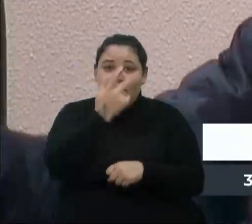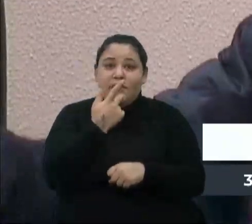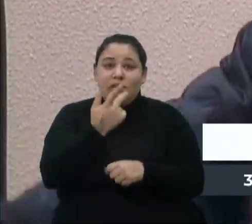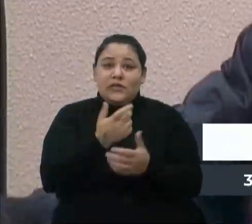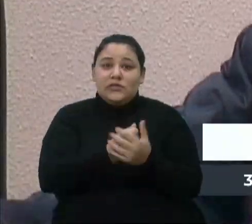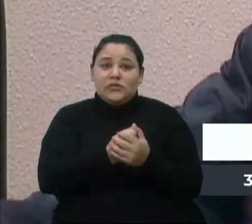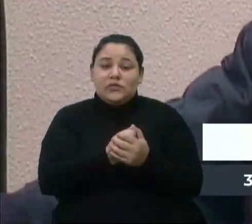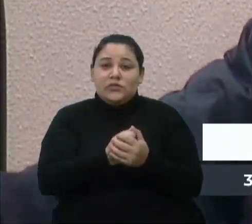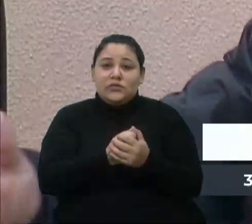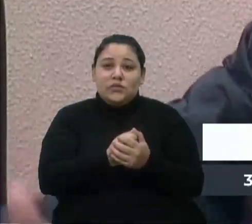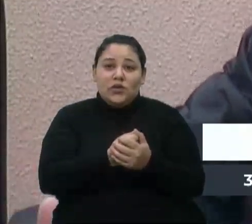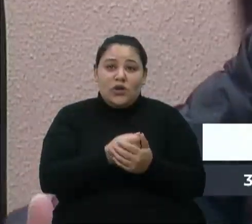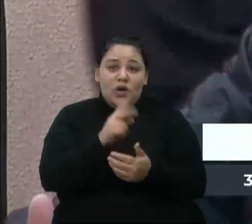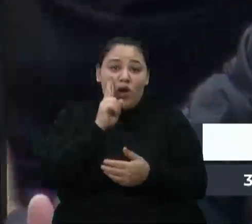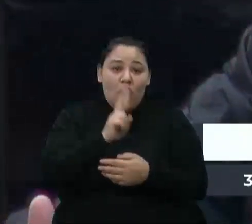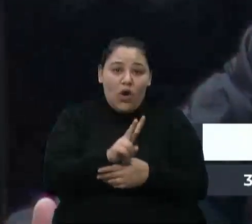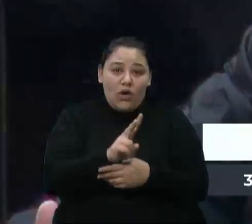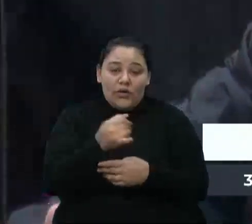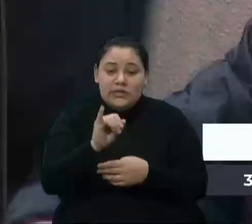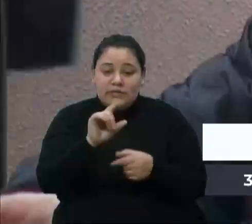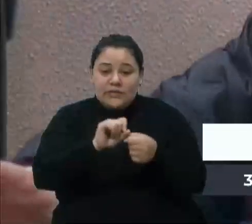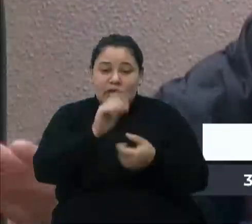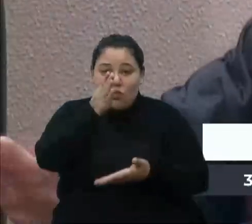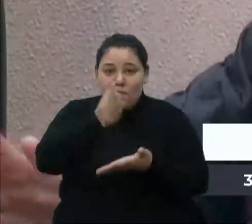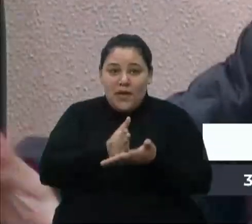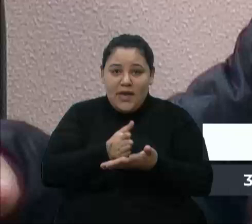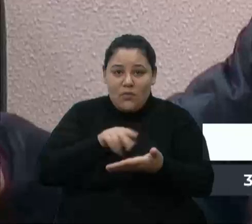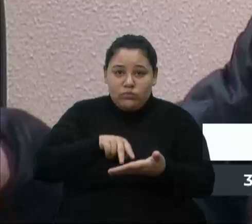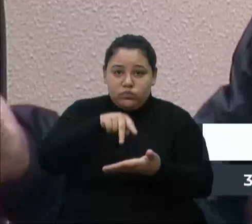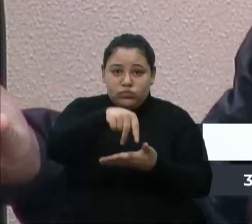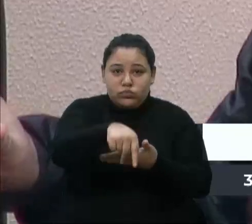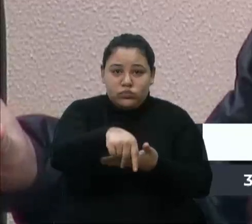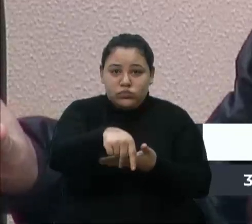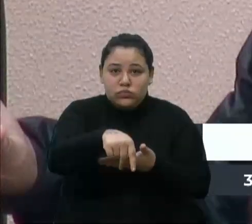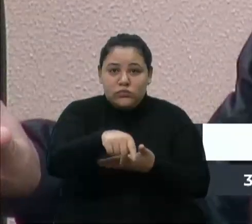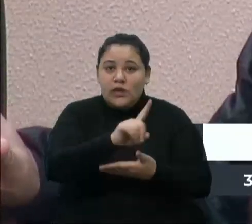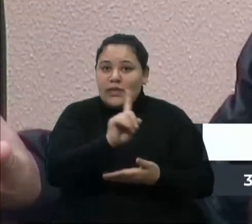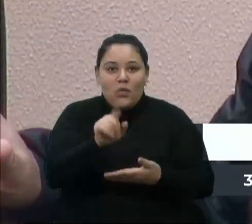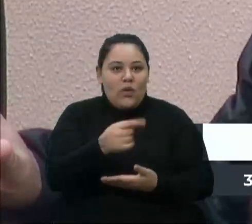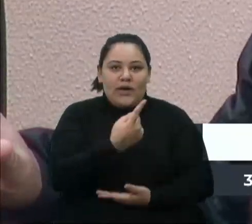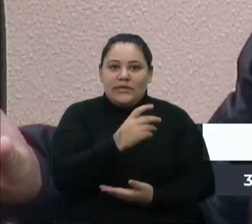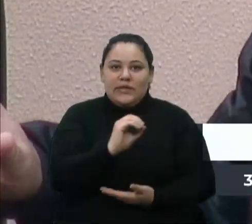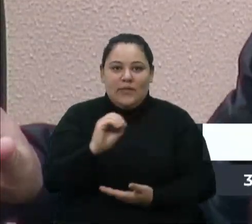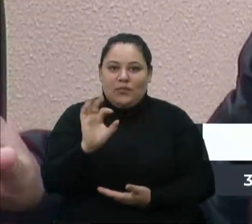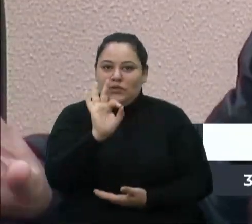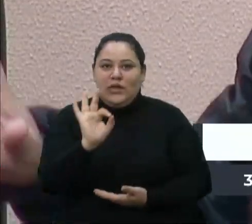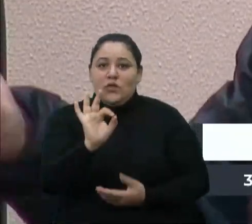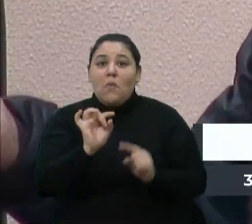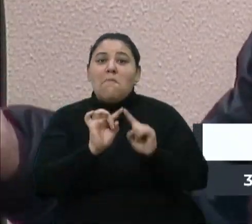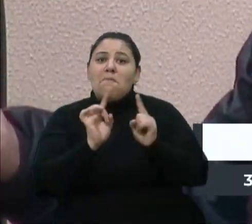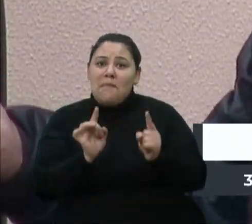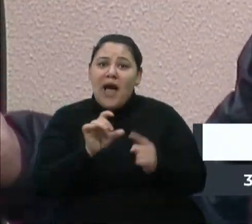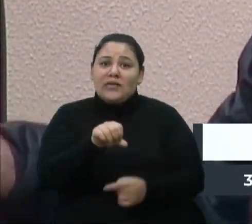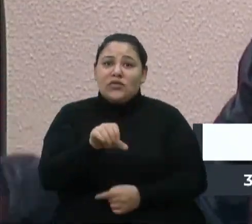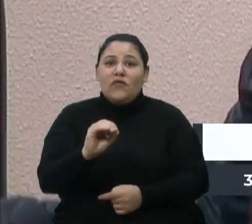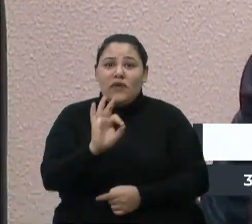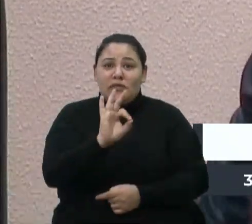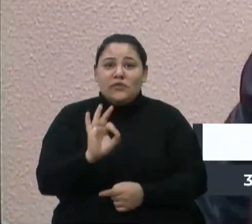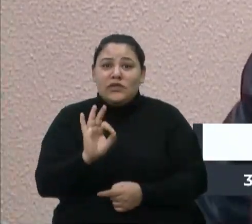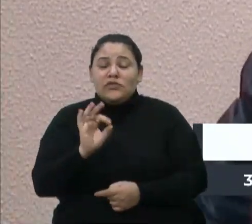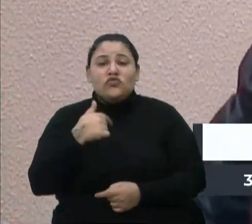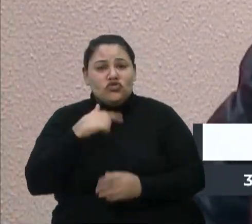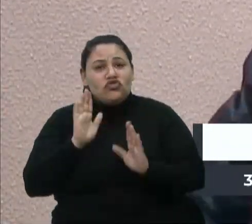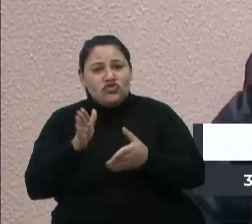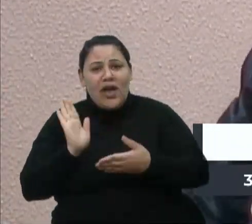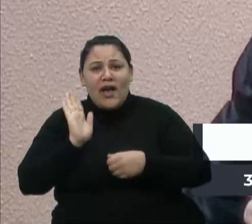olha, se fizer no meio, atravessando só uma pista, não é que vai ser 100%, mas já vai 90%, acredito eu, que